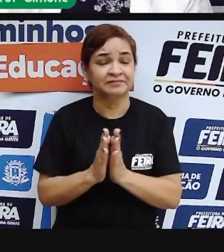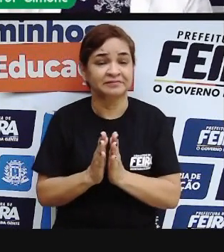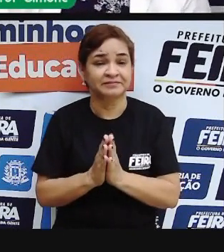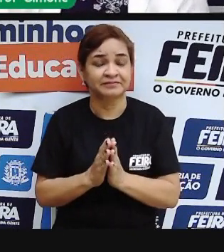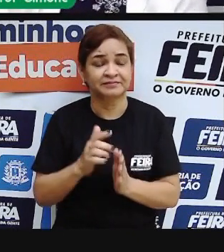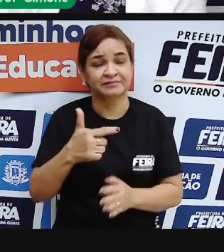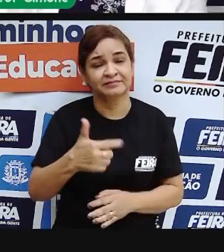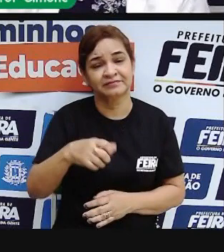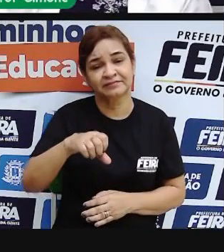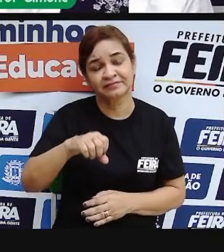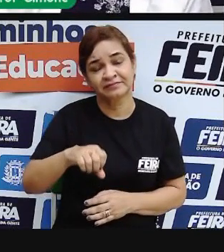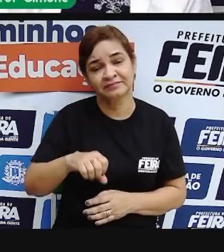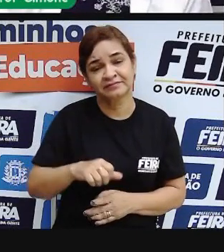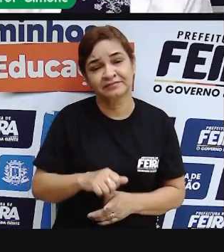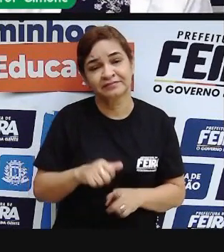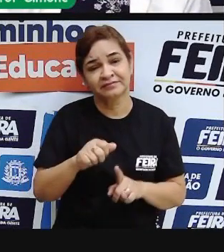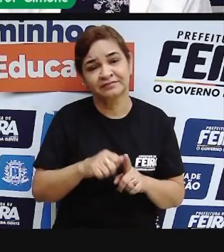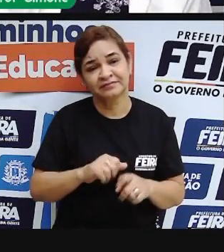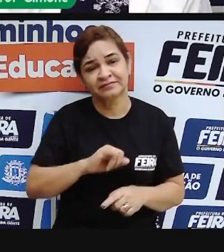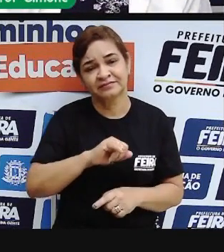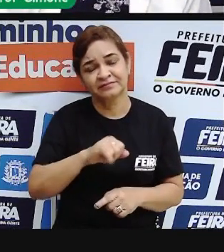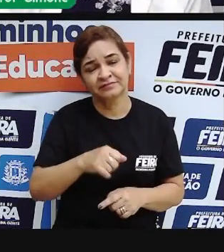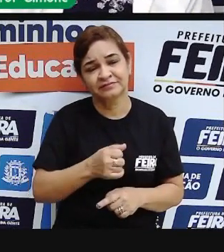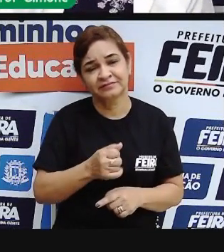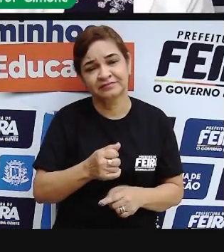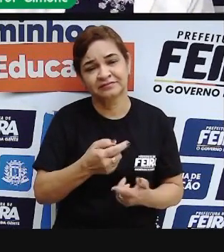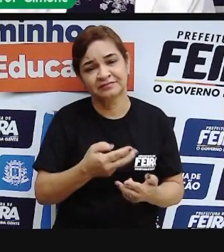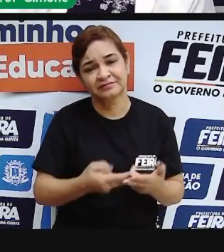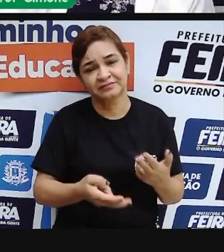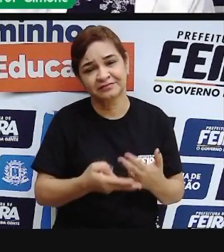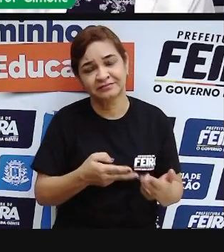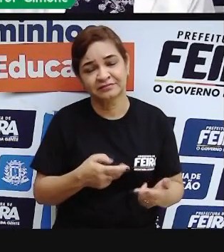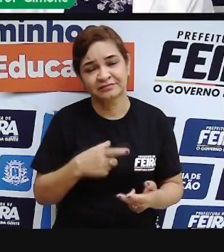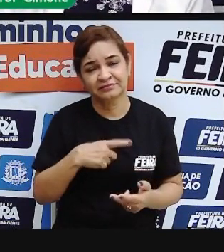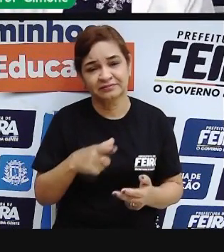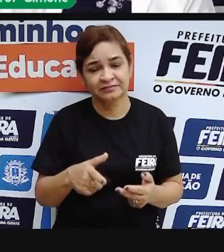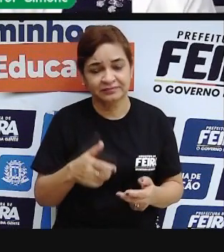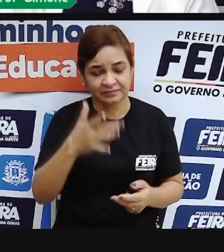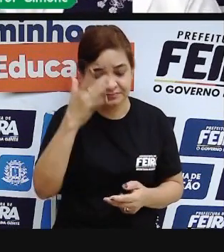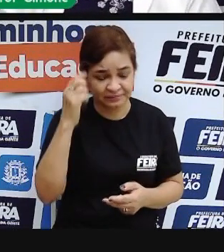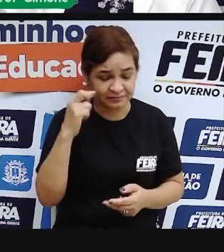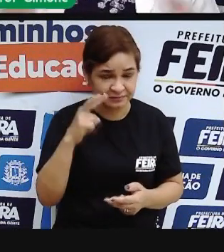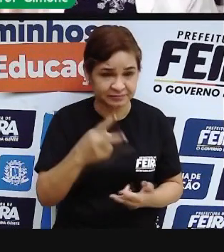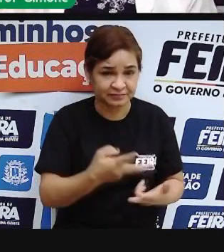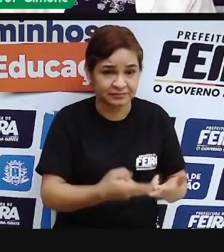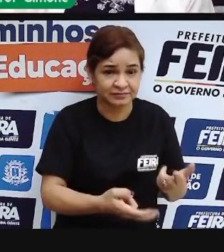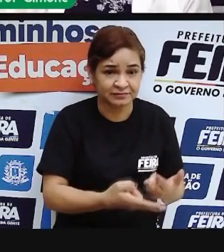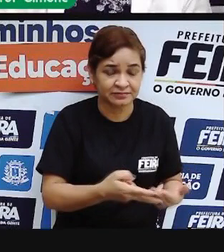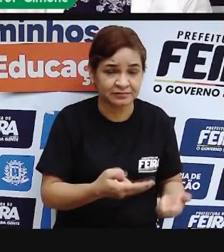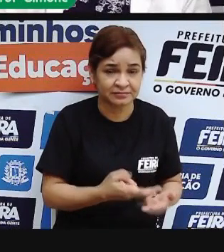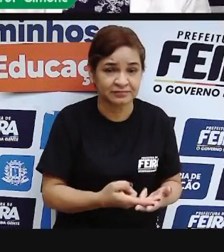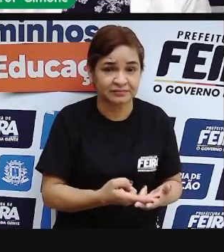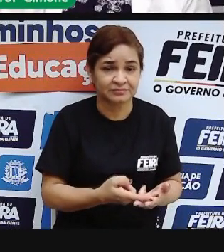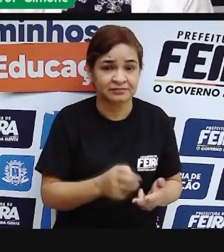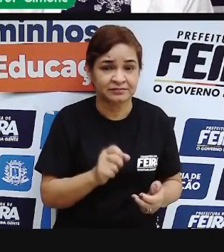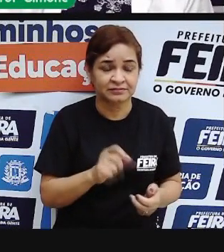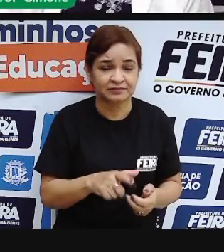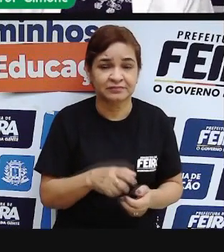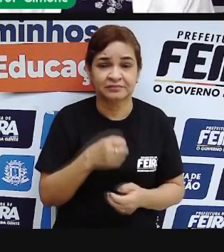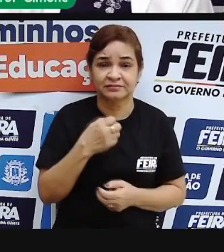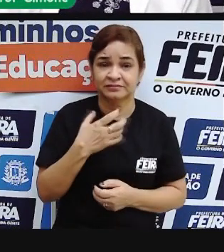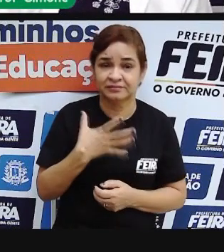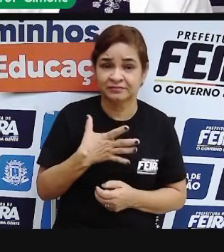29 de junho sempre tem a fogueira de São Pedro, né? E tem gente que fica no aguardo porque é o fechamento desse